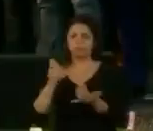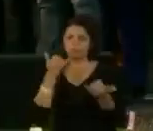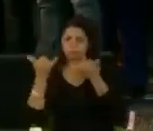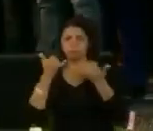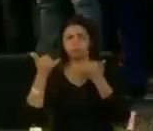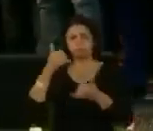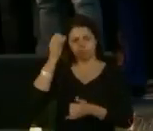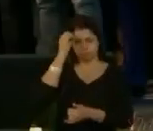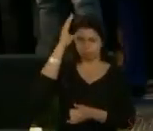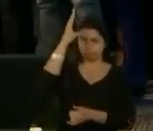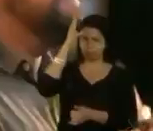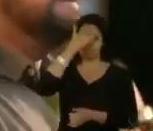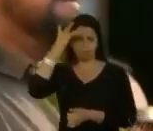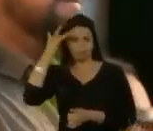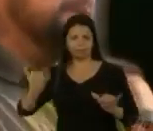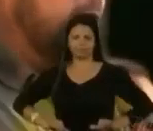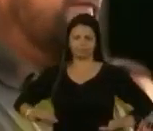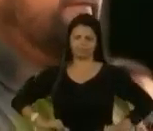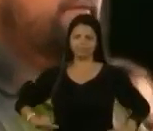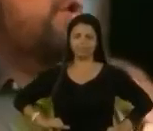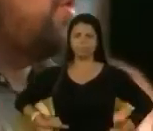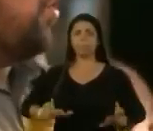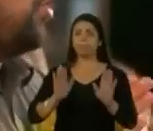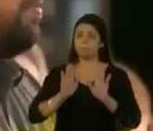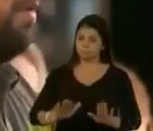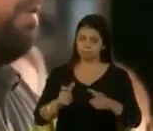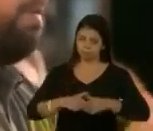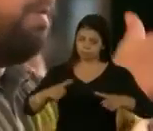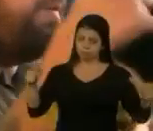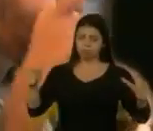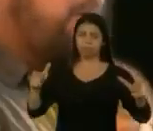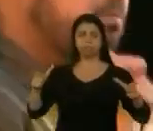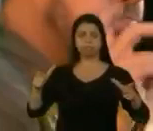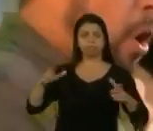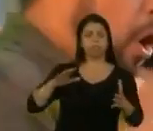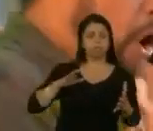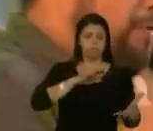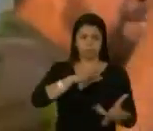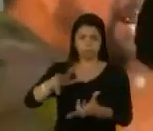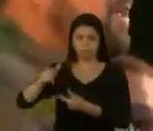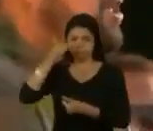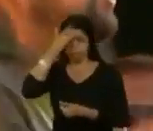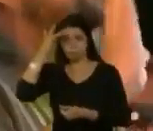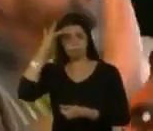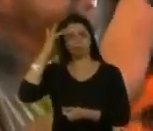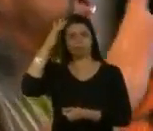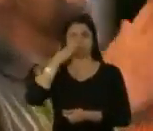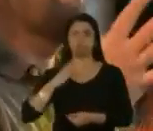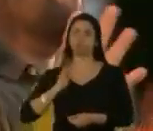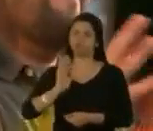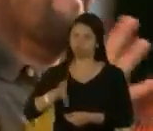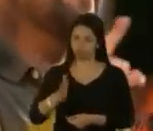pereceu. Hoje, a grande maioria do povo brasileiro já bem conhece o que é